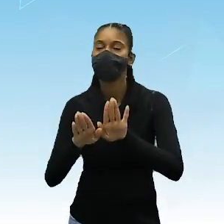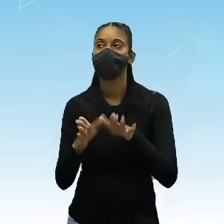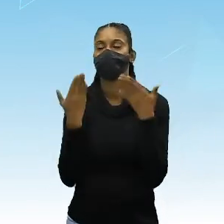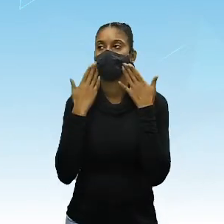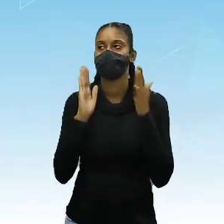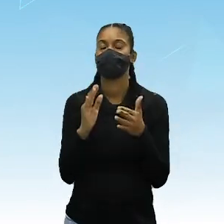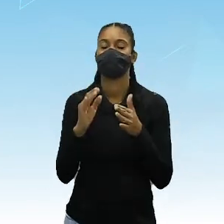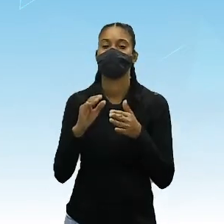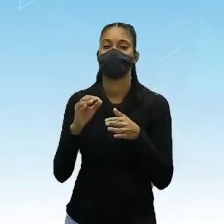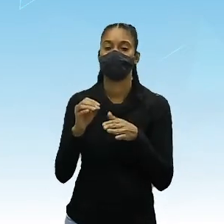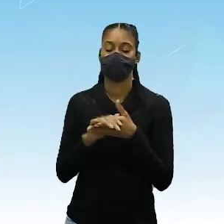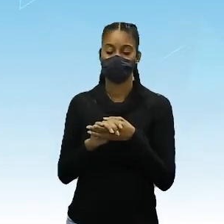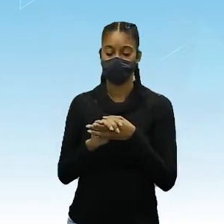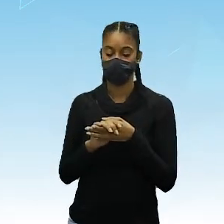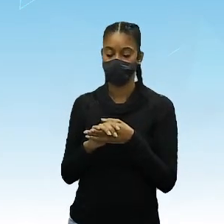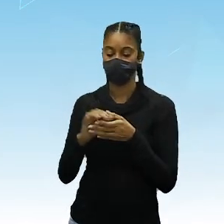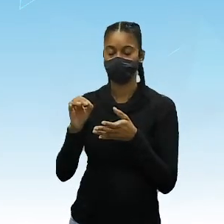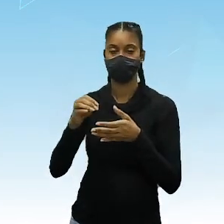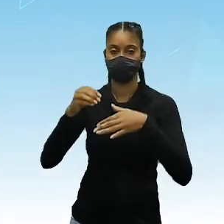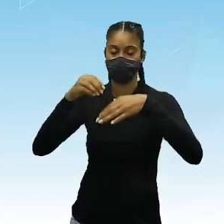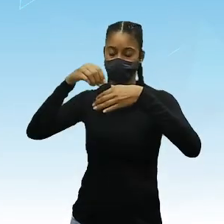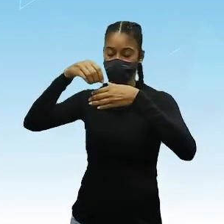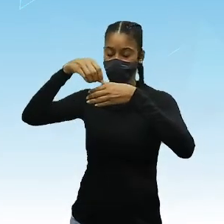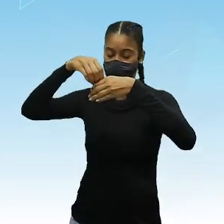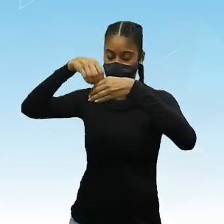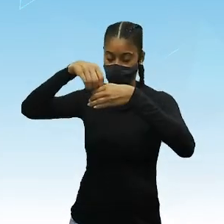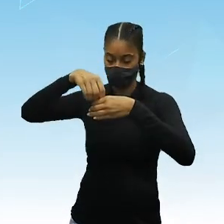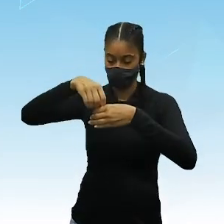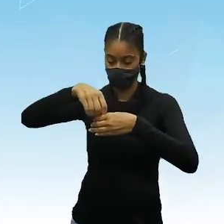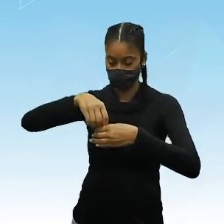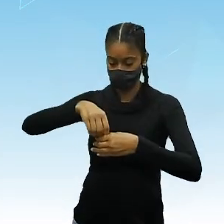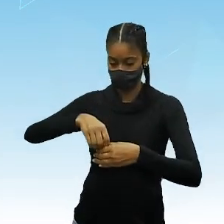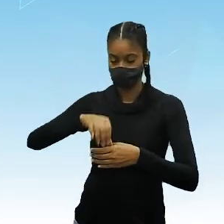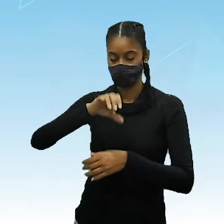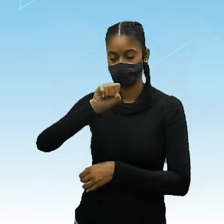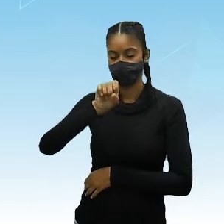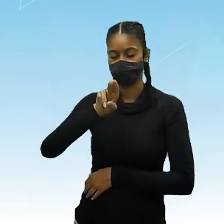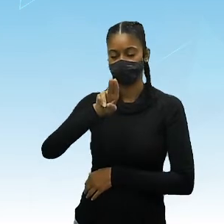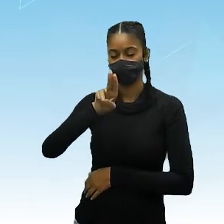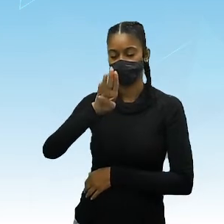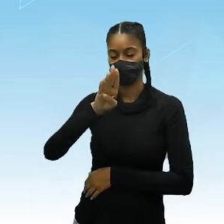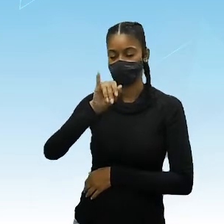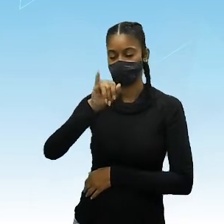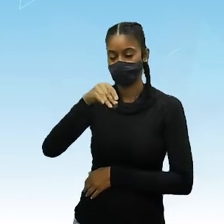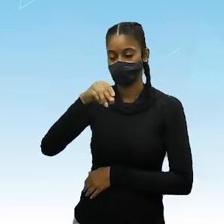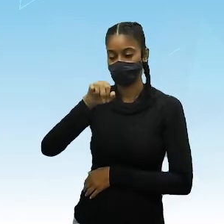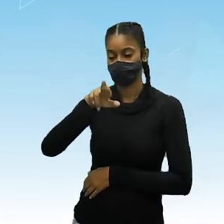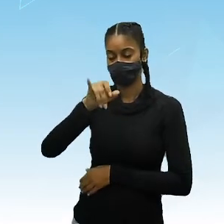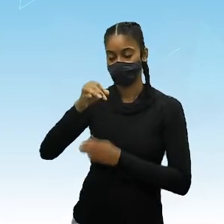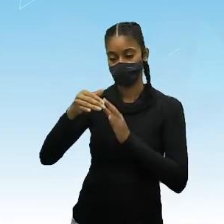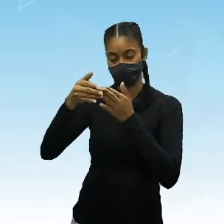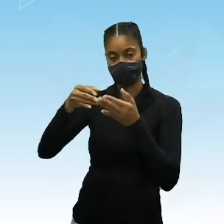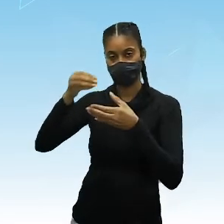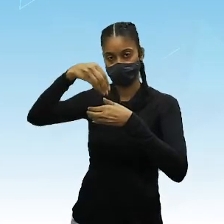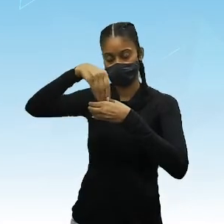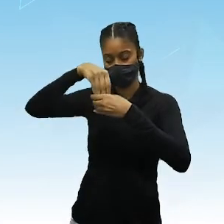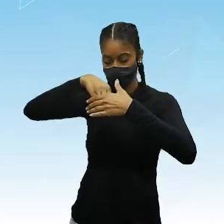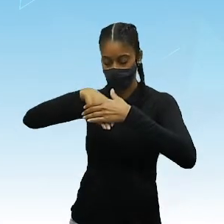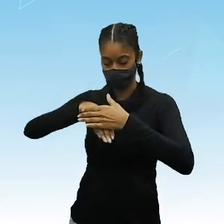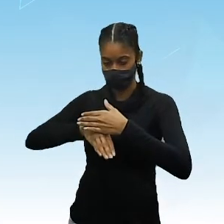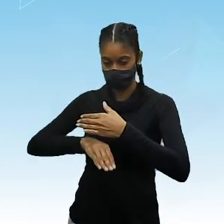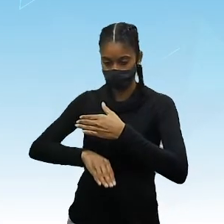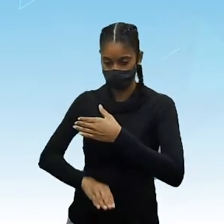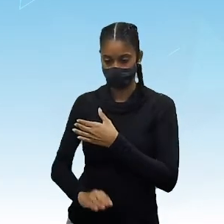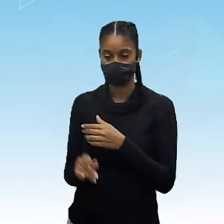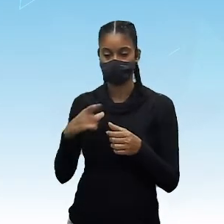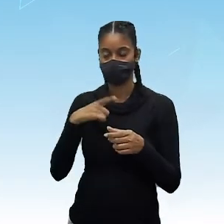um submarino, a gente veria nessas regiões aqui mais profundas, né, dentro aqui, que o que a gente tem é água